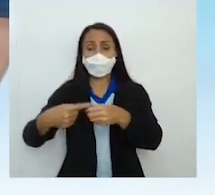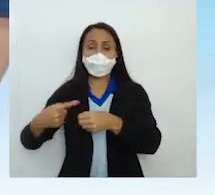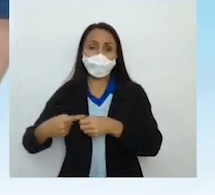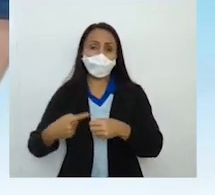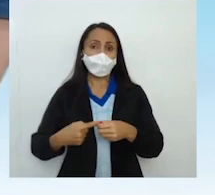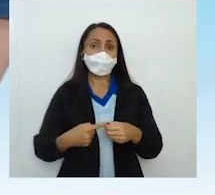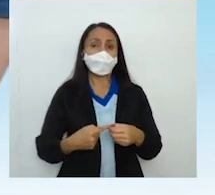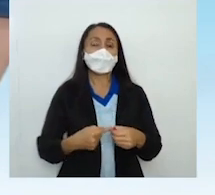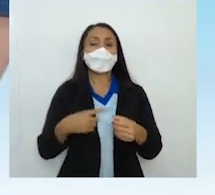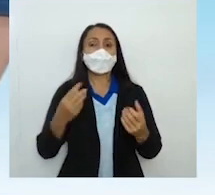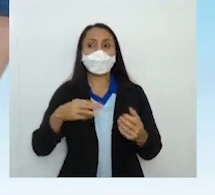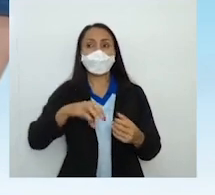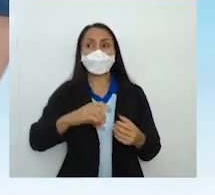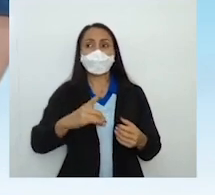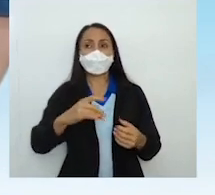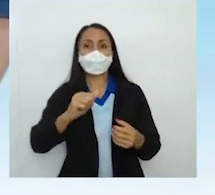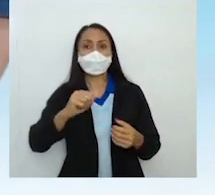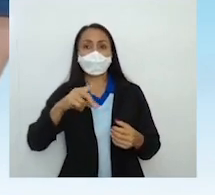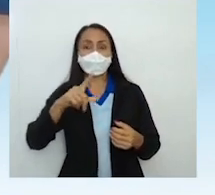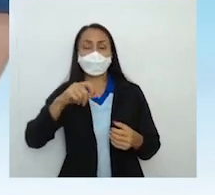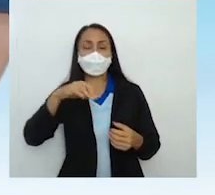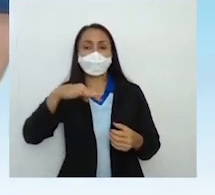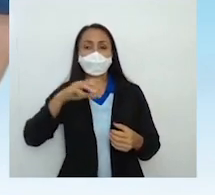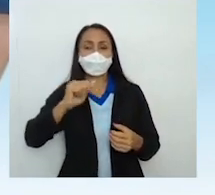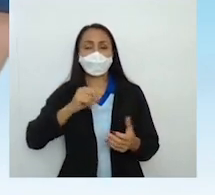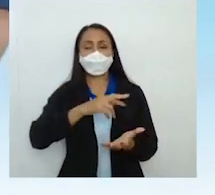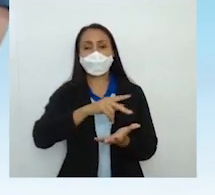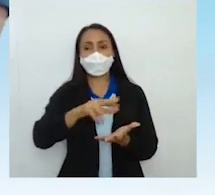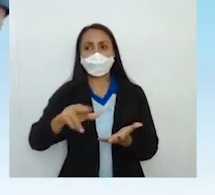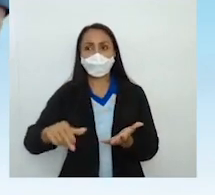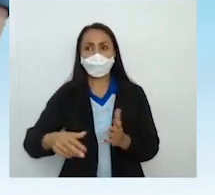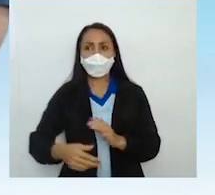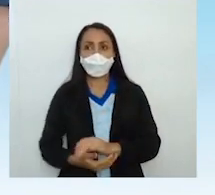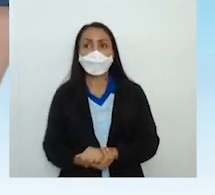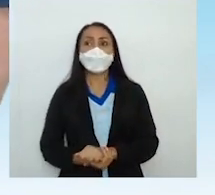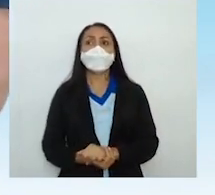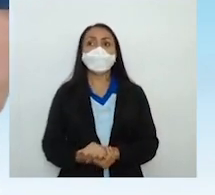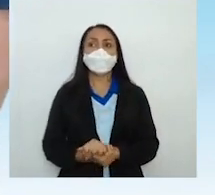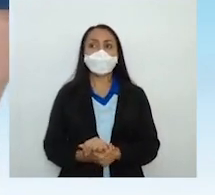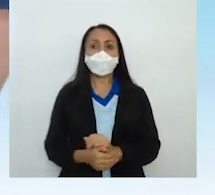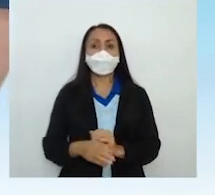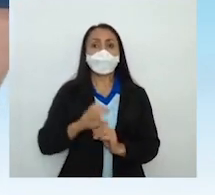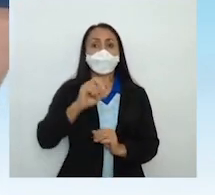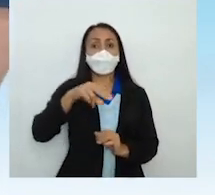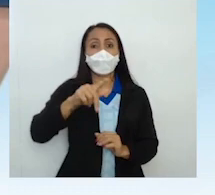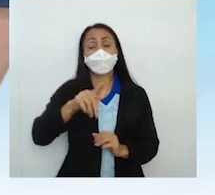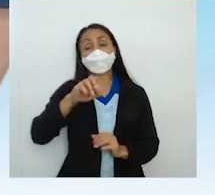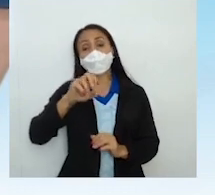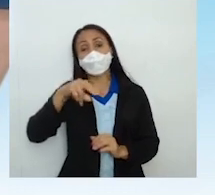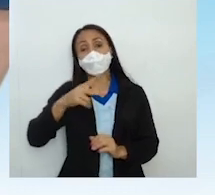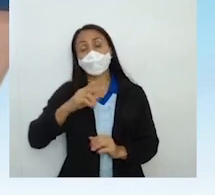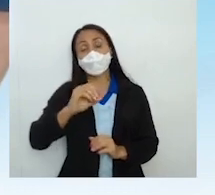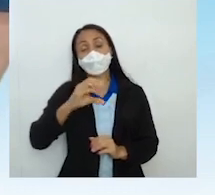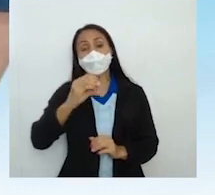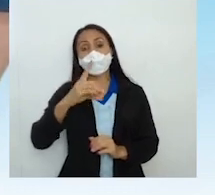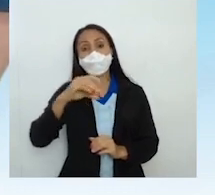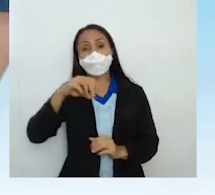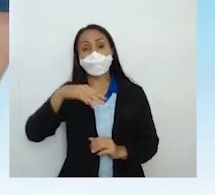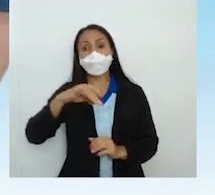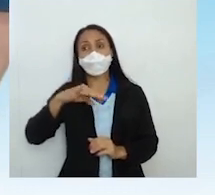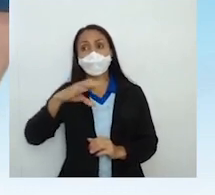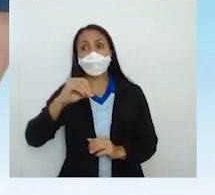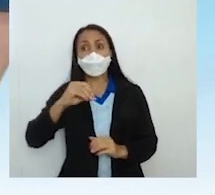da Madalena, etc. Exatamente. Engenho do Meio. Engenho do Meio, certo? Então foram bairros